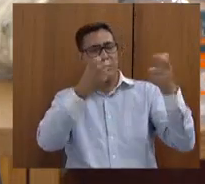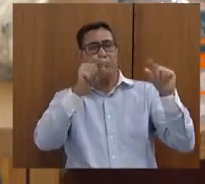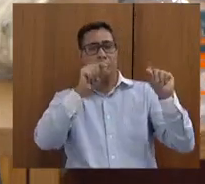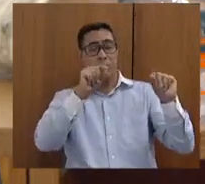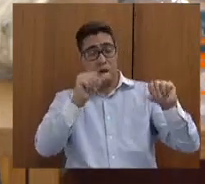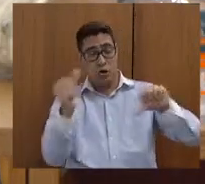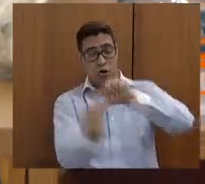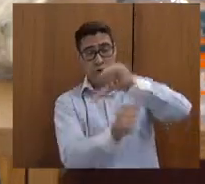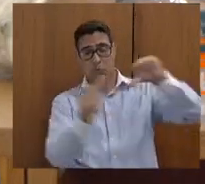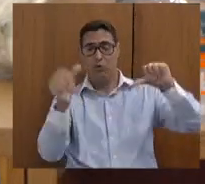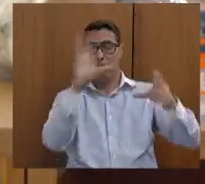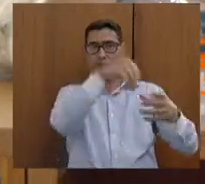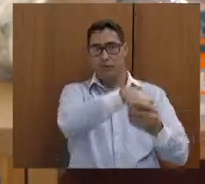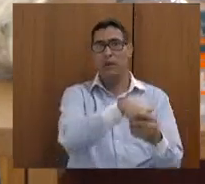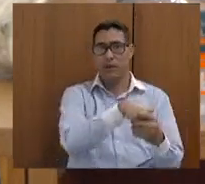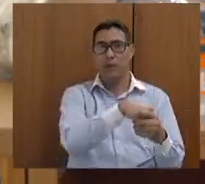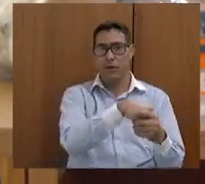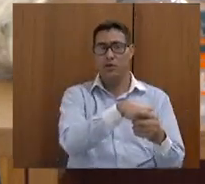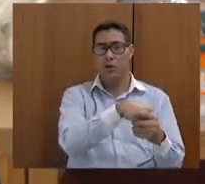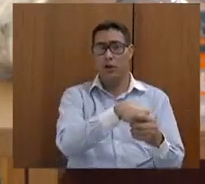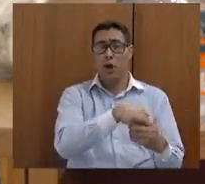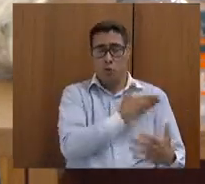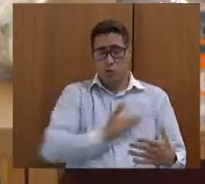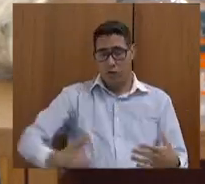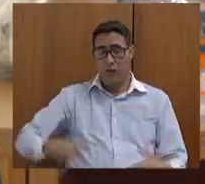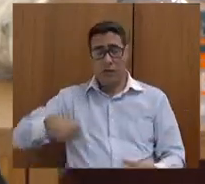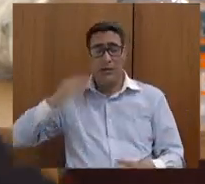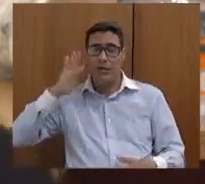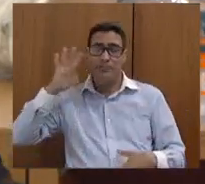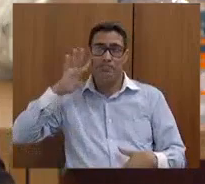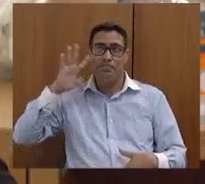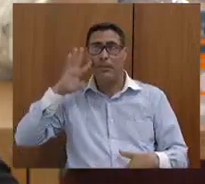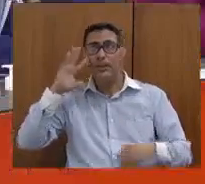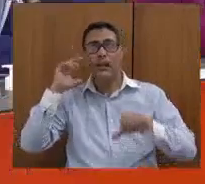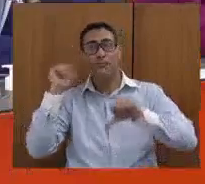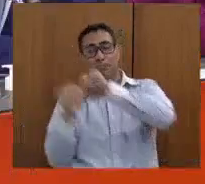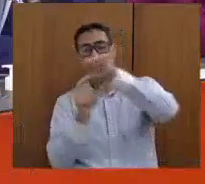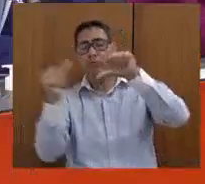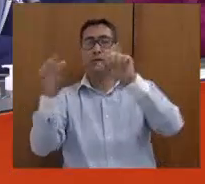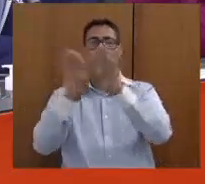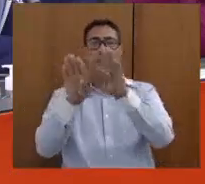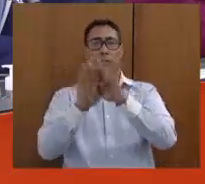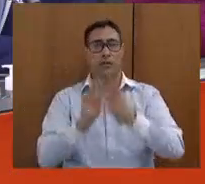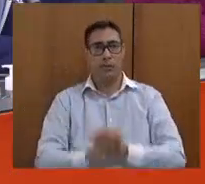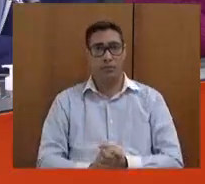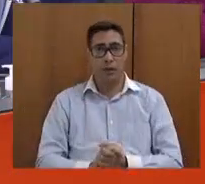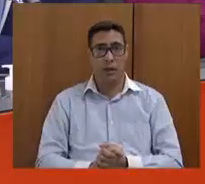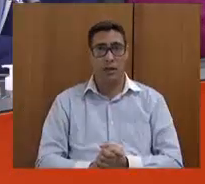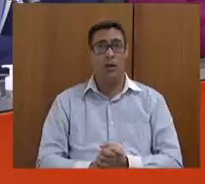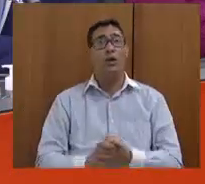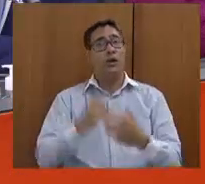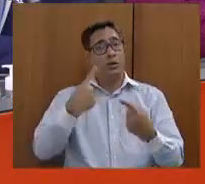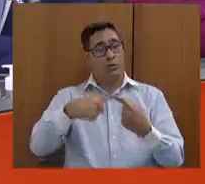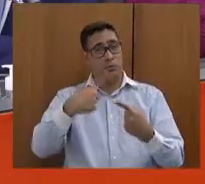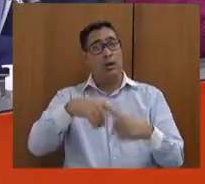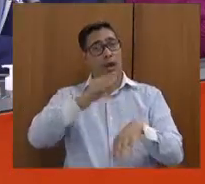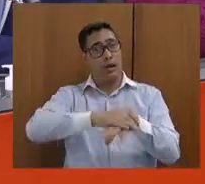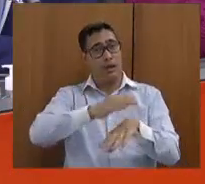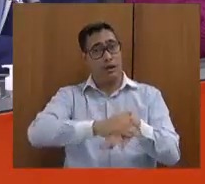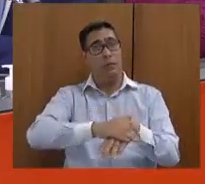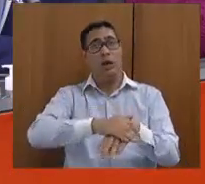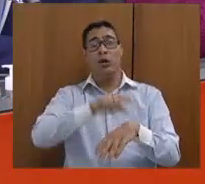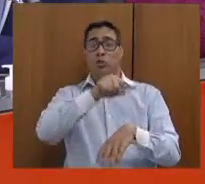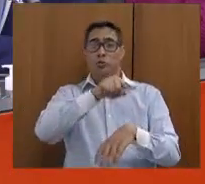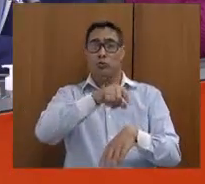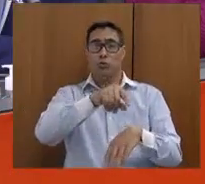internamente a compreensão do próprio governo do que eu fiz porque me parece né me parece que no processo é